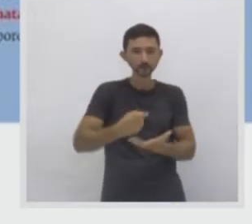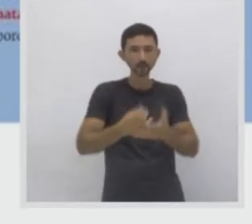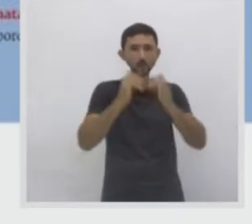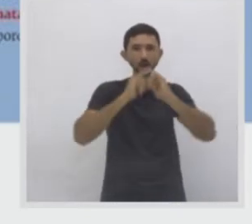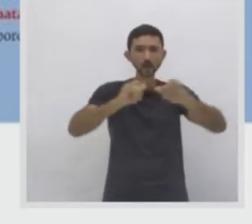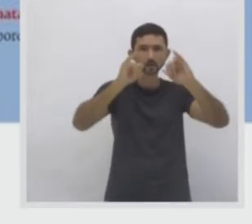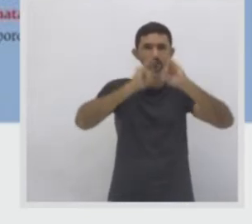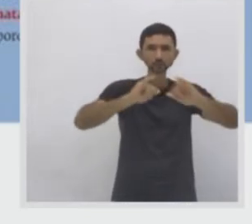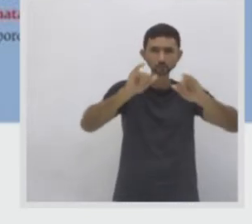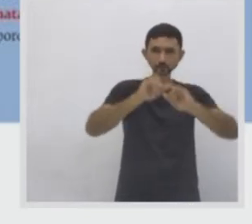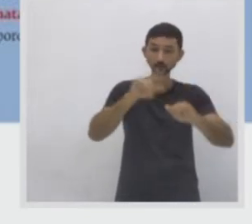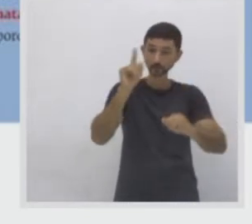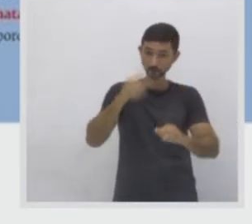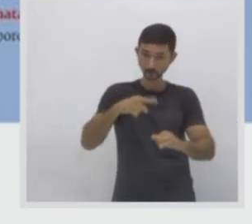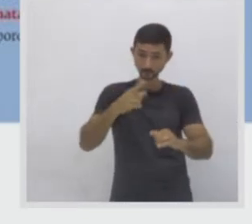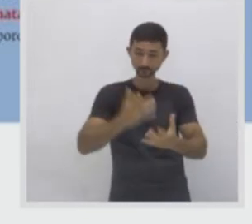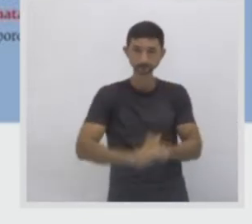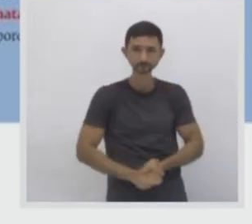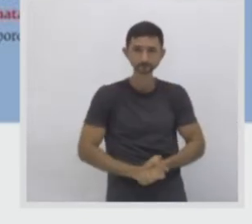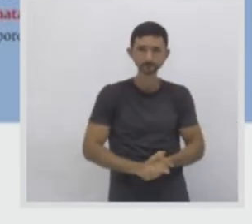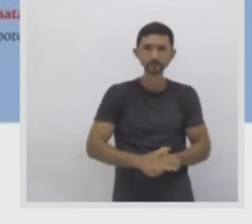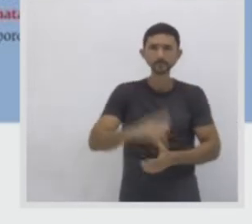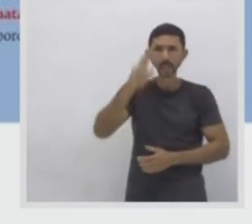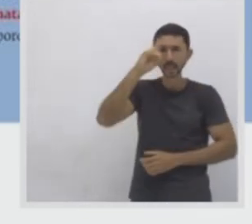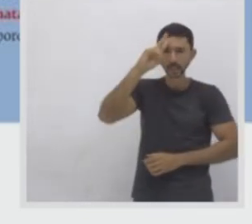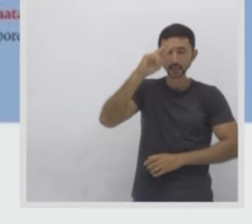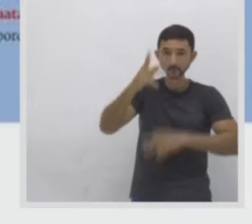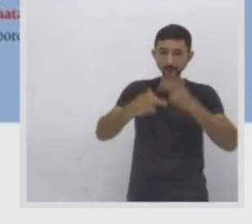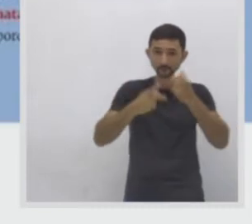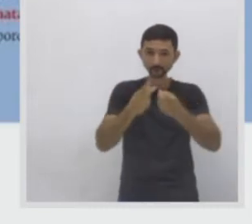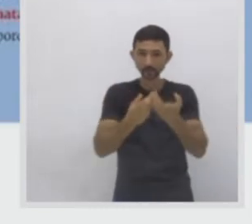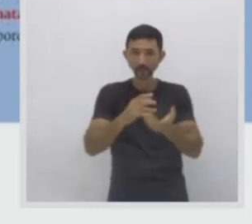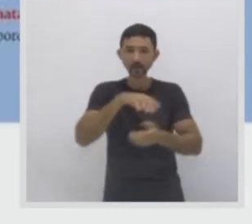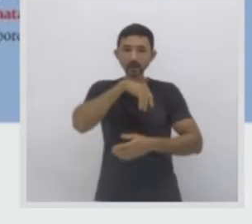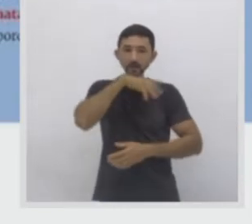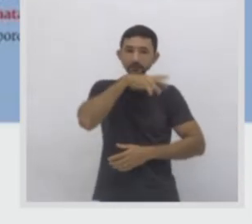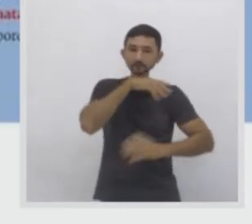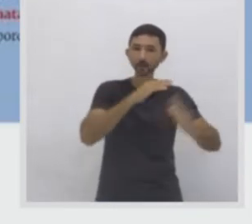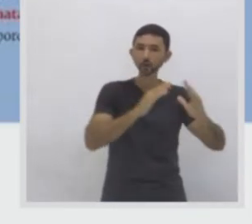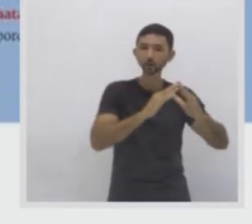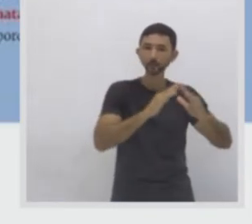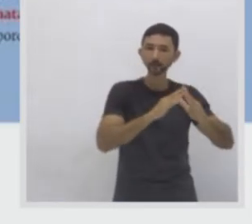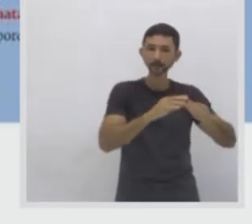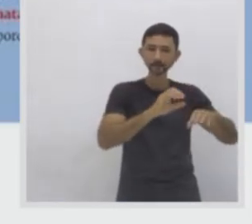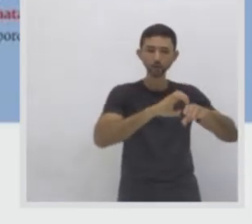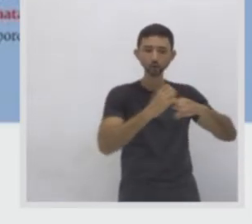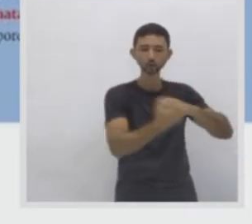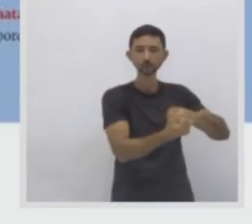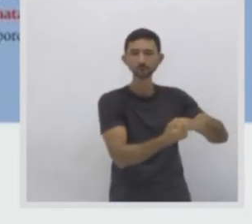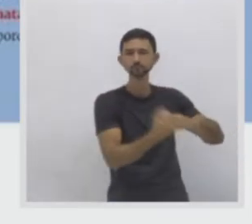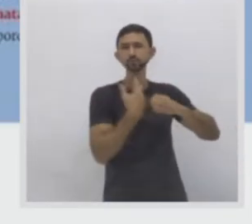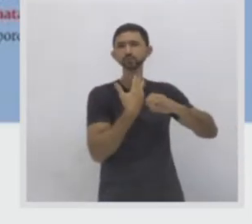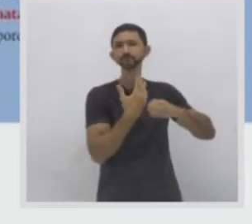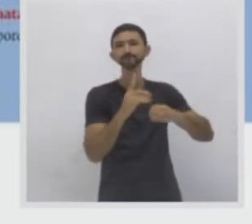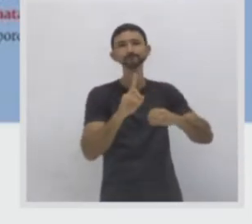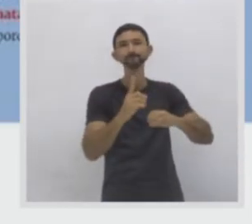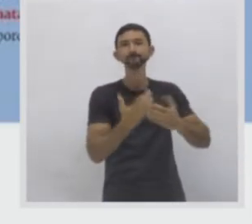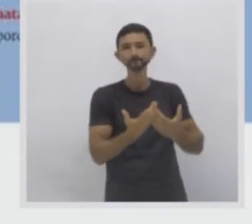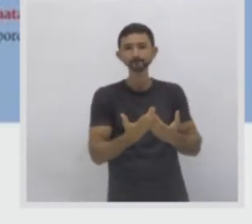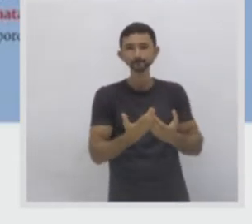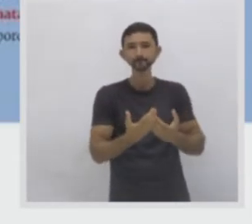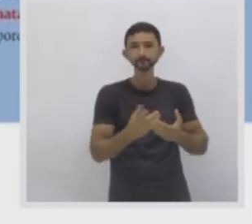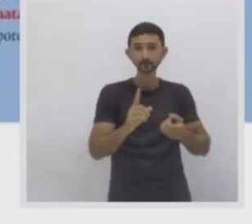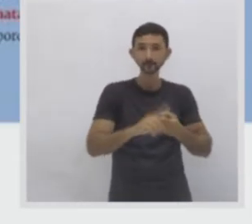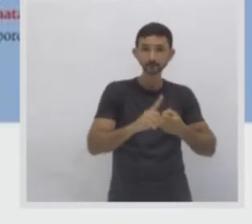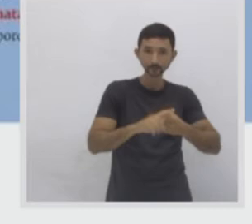se referem a isso. Lembra que a gente acabou de falar que o animal doméstico não transmite o coronavírus? Pois é, também existia